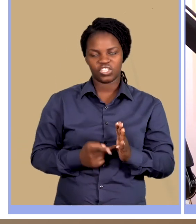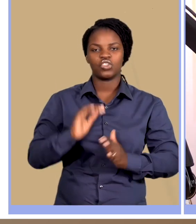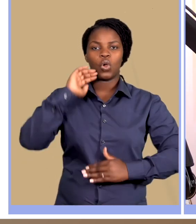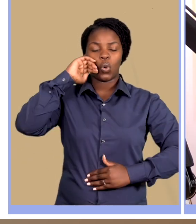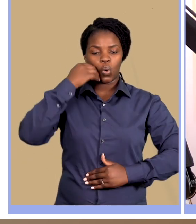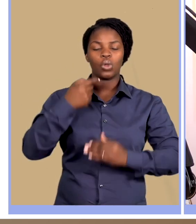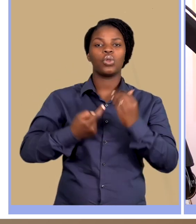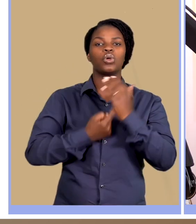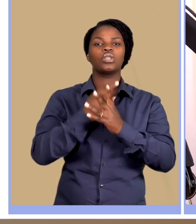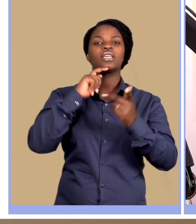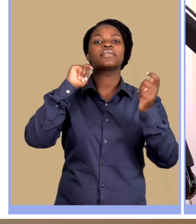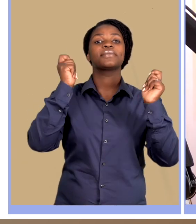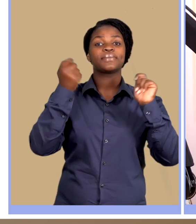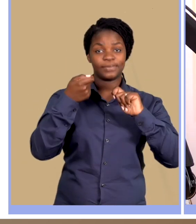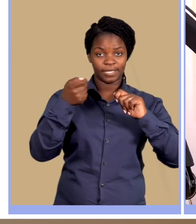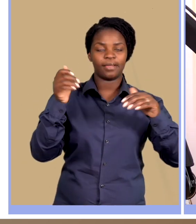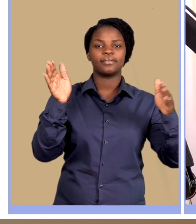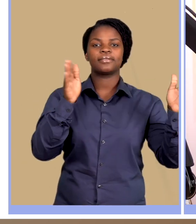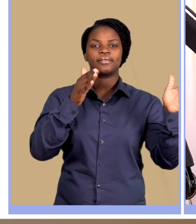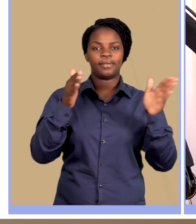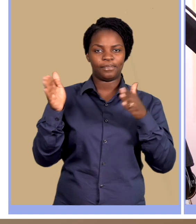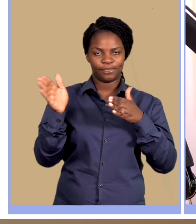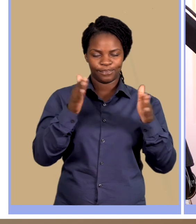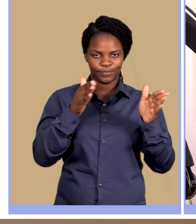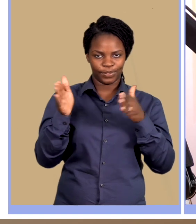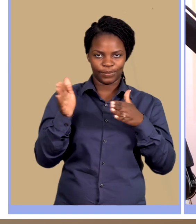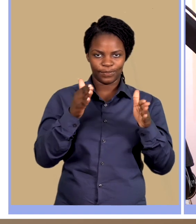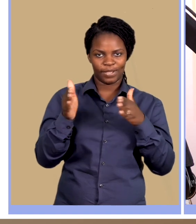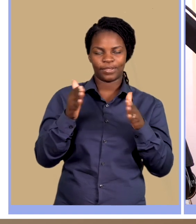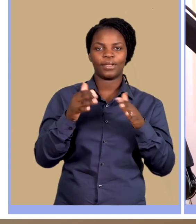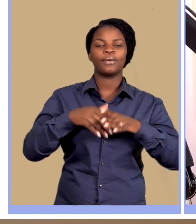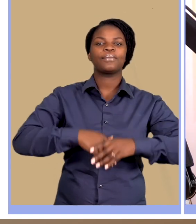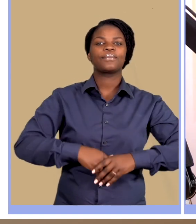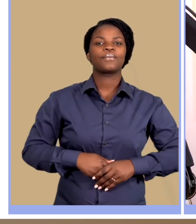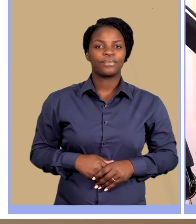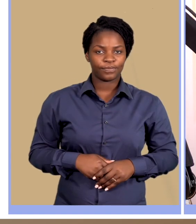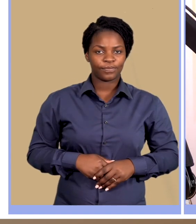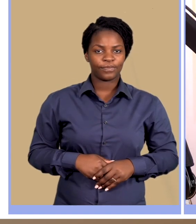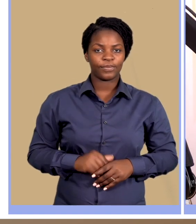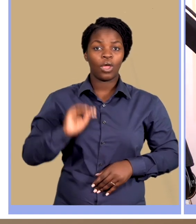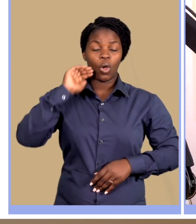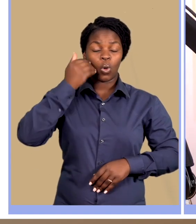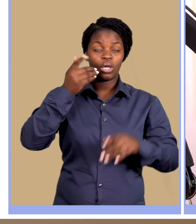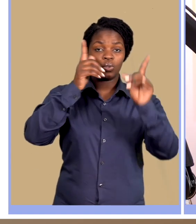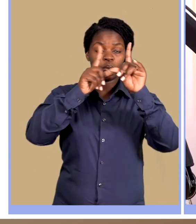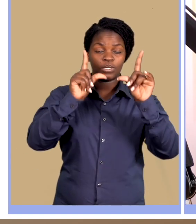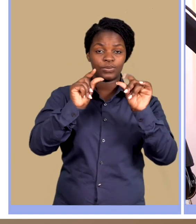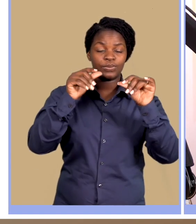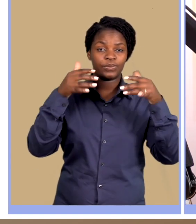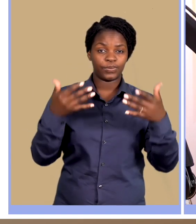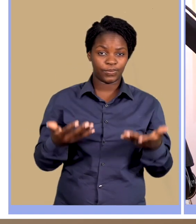outros grupos sem deficiência, quando o assunto é abordar a intervenção, quando o assunto